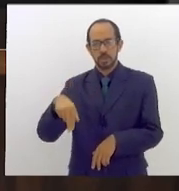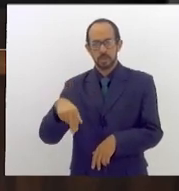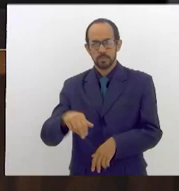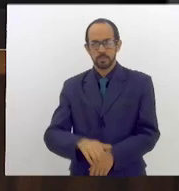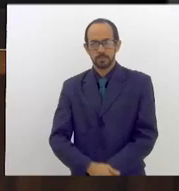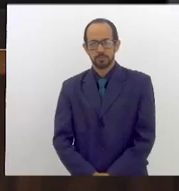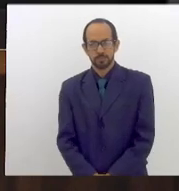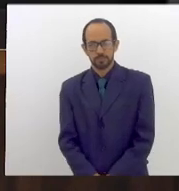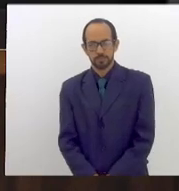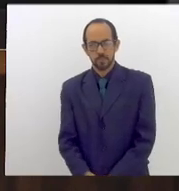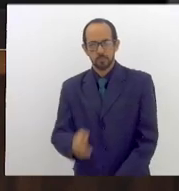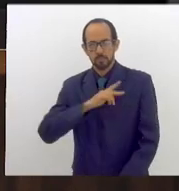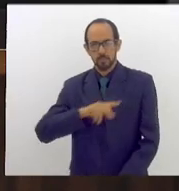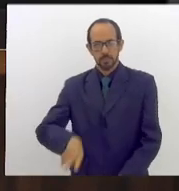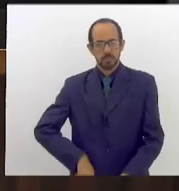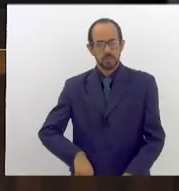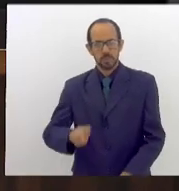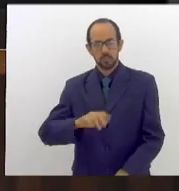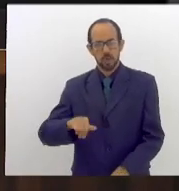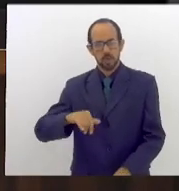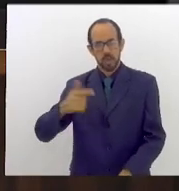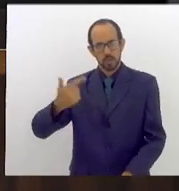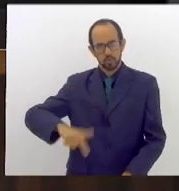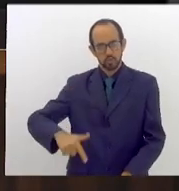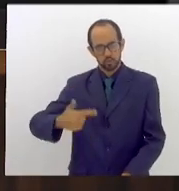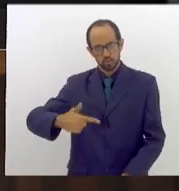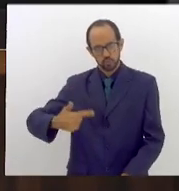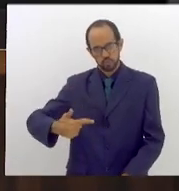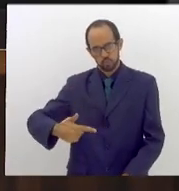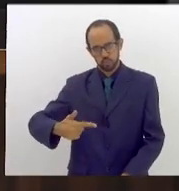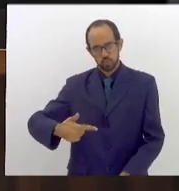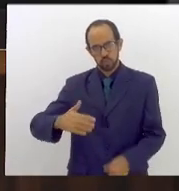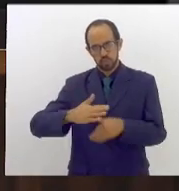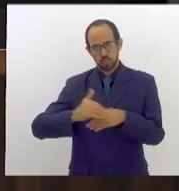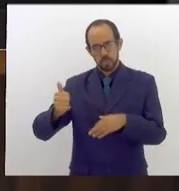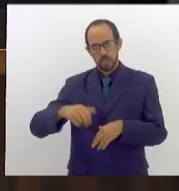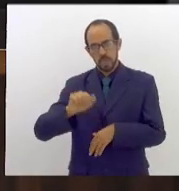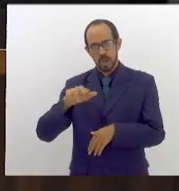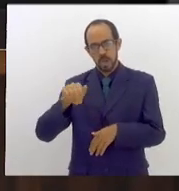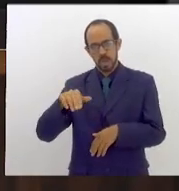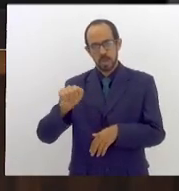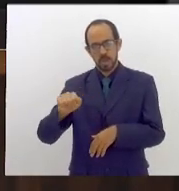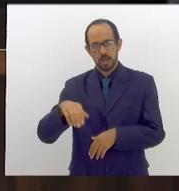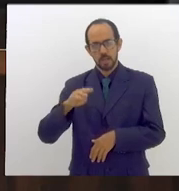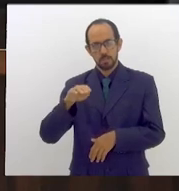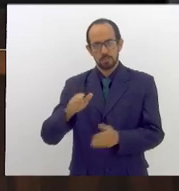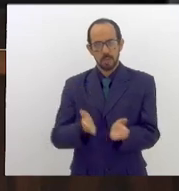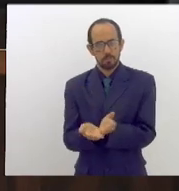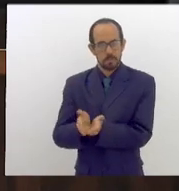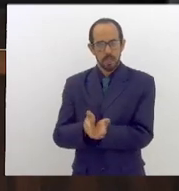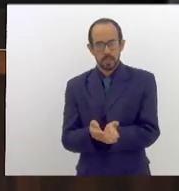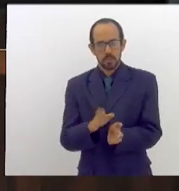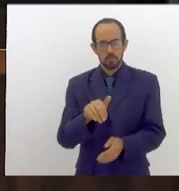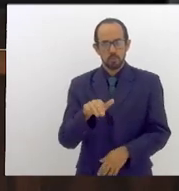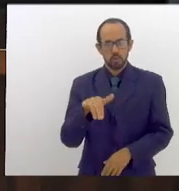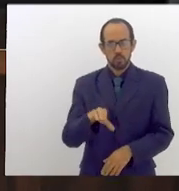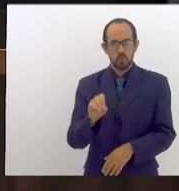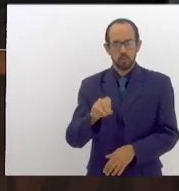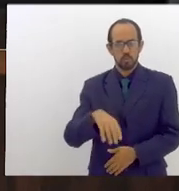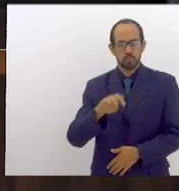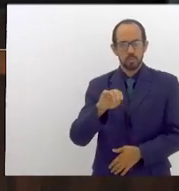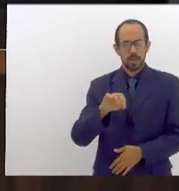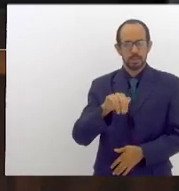Presidente você vai proceder a segunda chamada Alana Passos Bebeto Bruno dalvares brasão Carlos